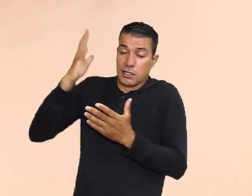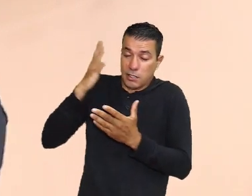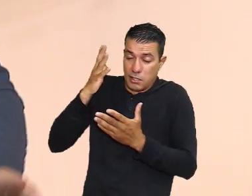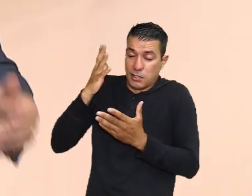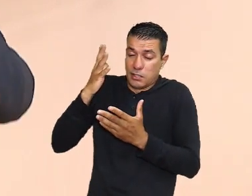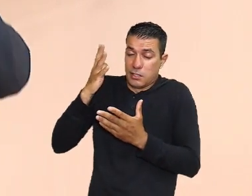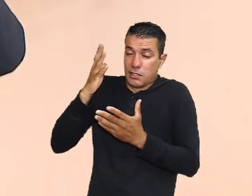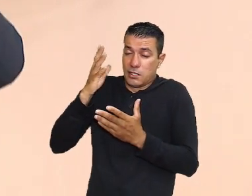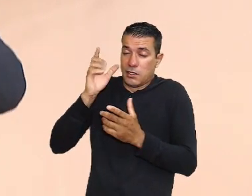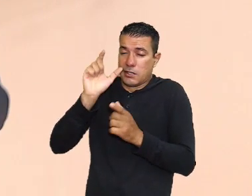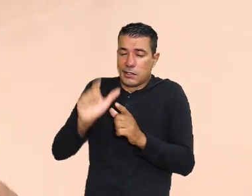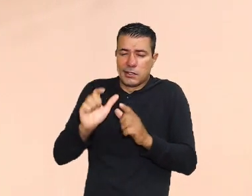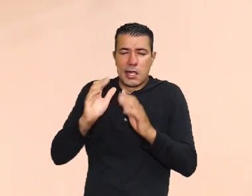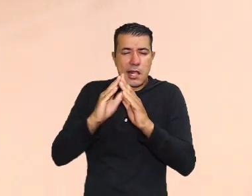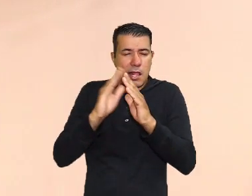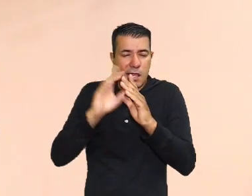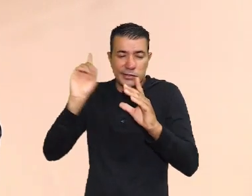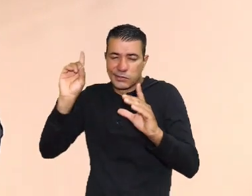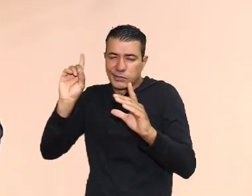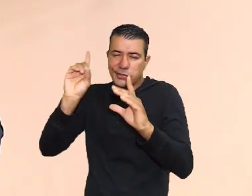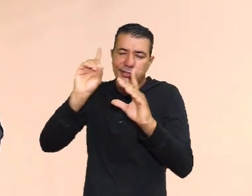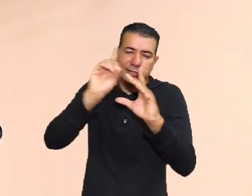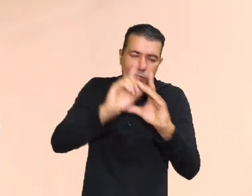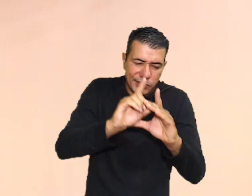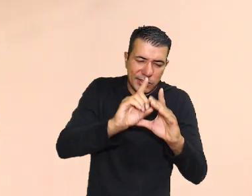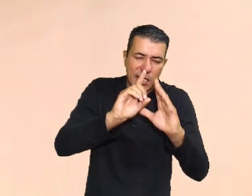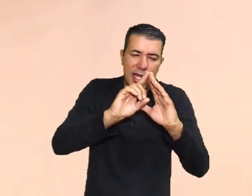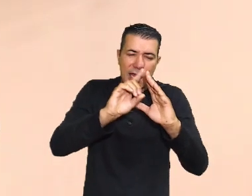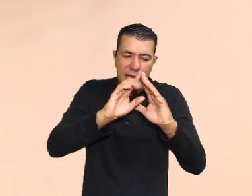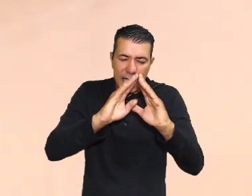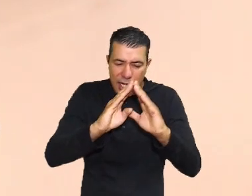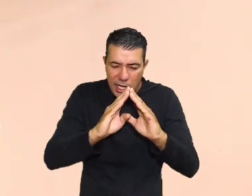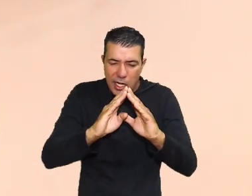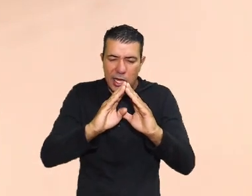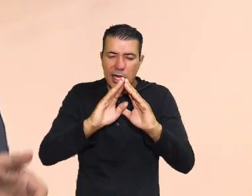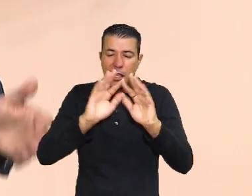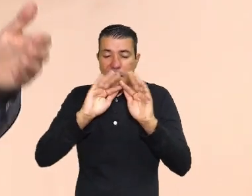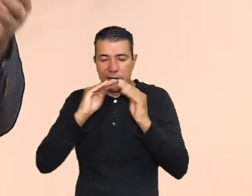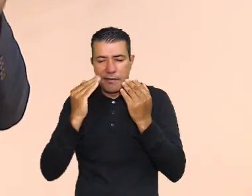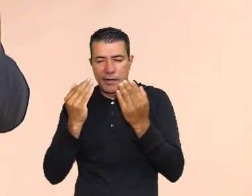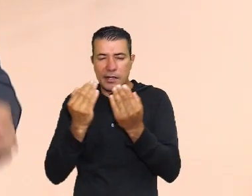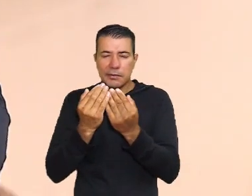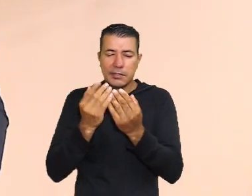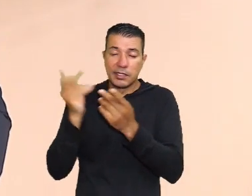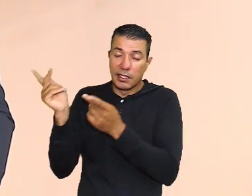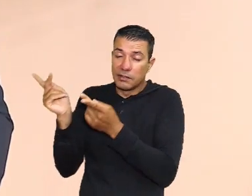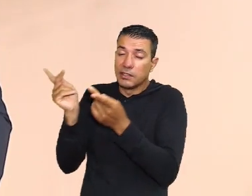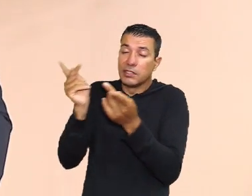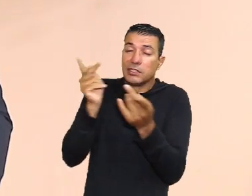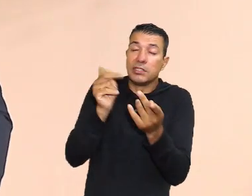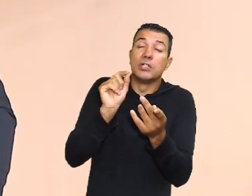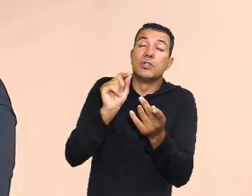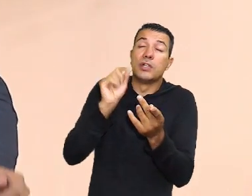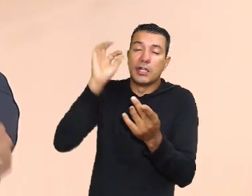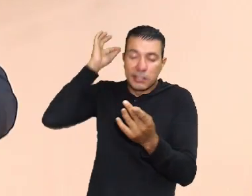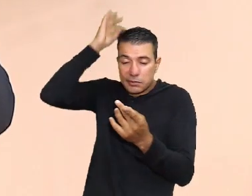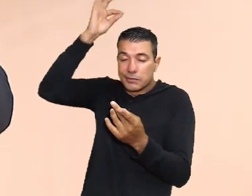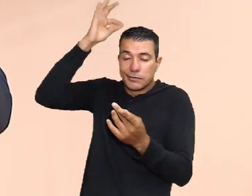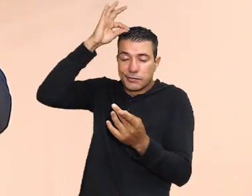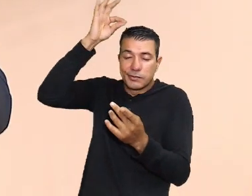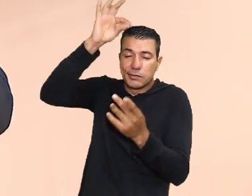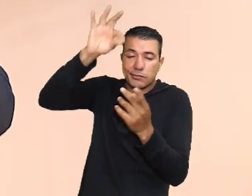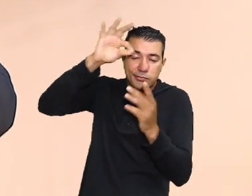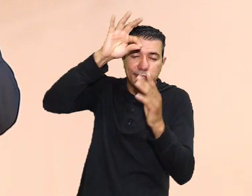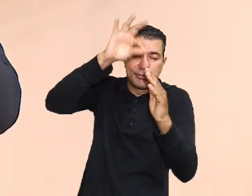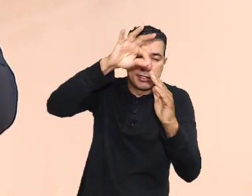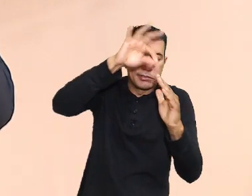Deus, habite em cada lar agora, cada pessoa que agora nos ouve também receba uma visita do Teu Santo Espírito, e que a Tua palavra